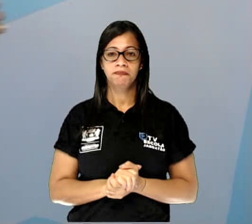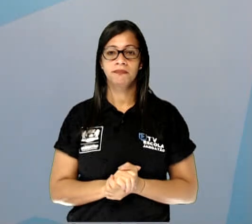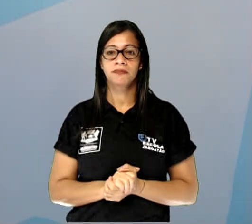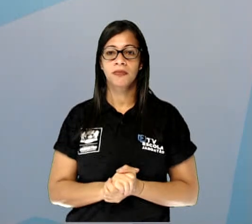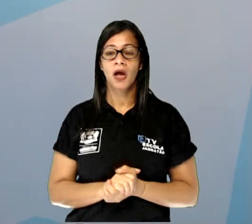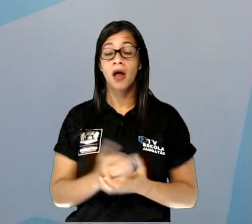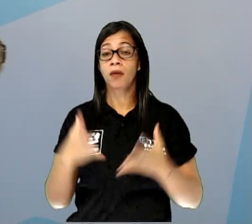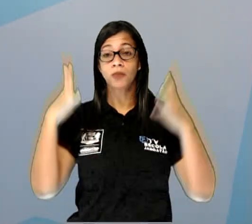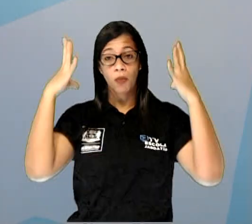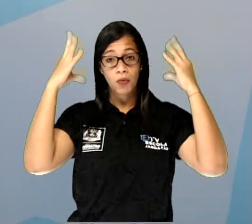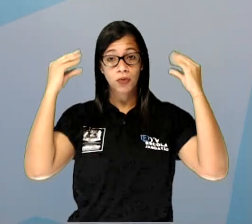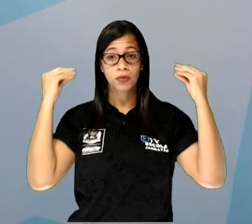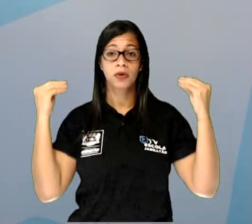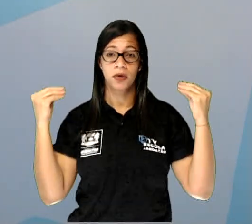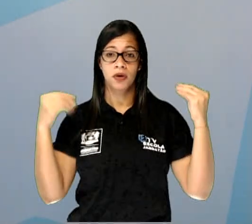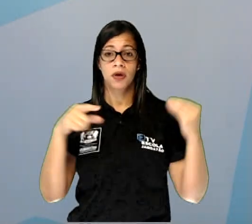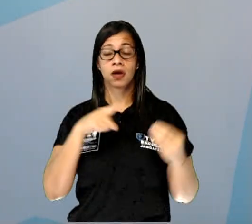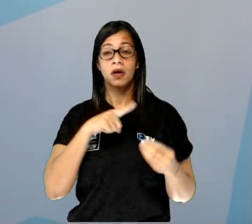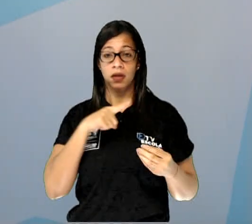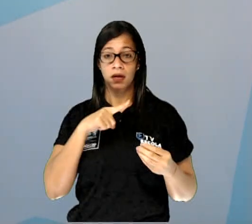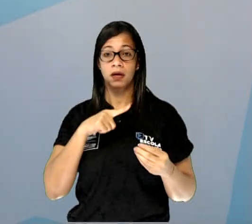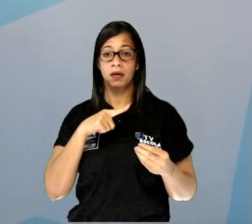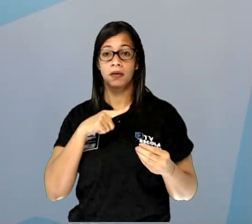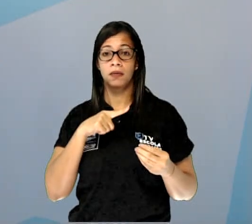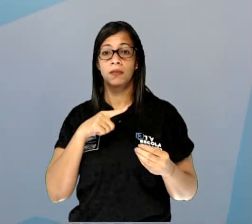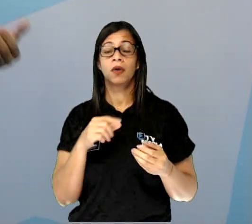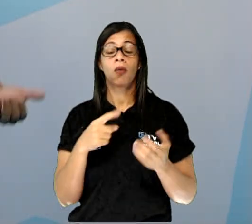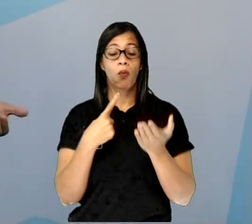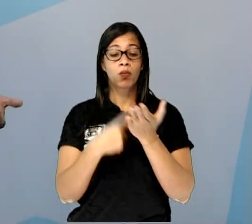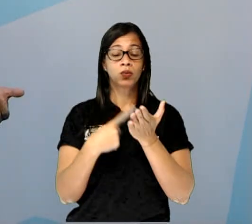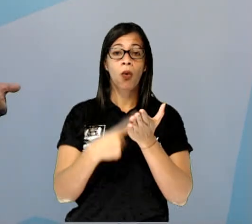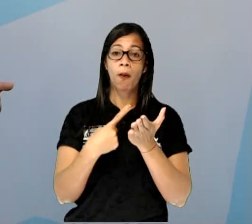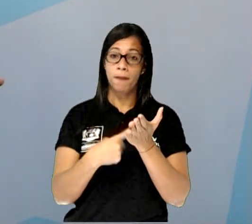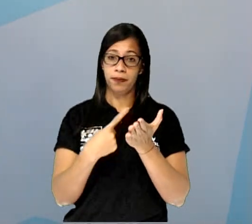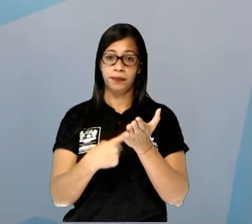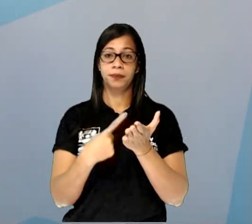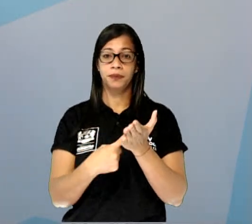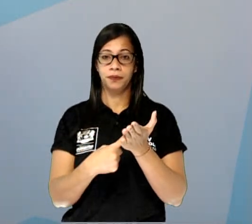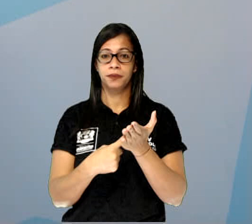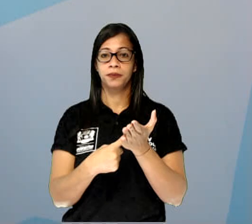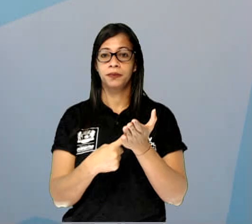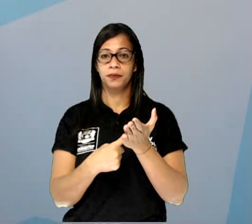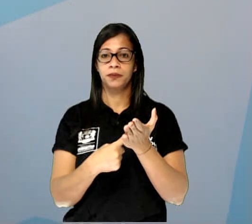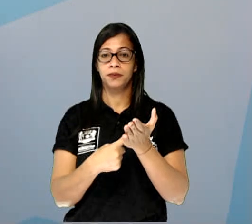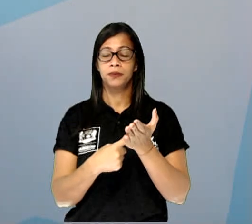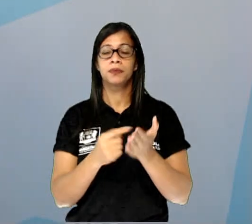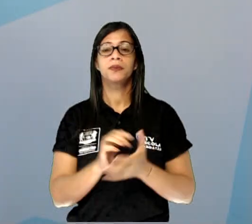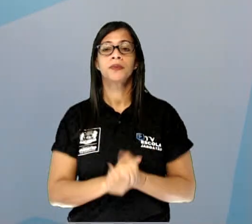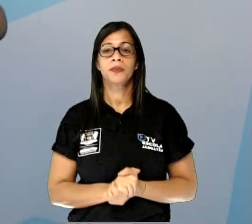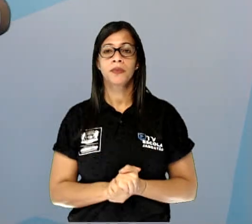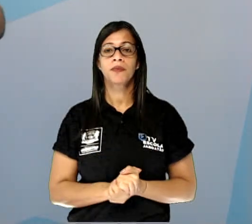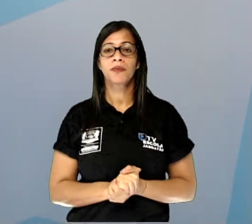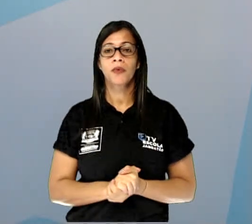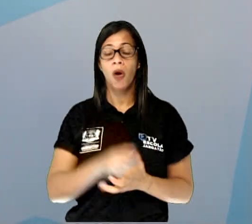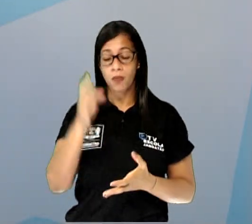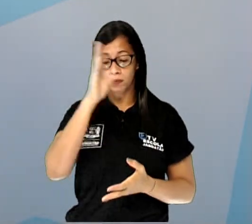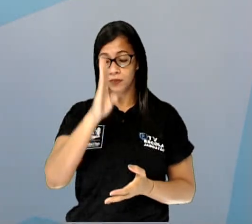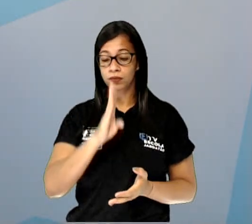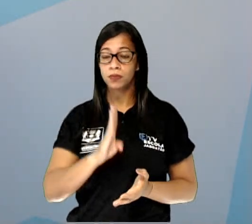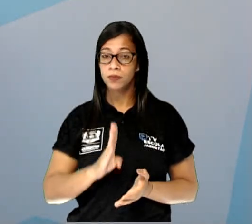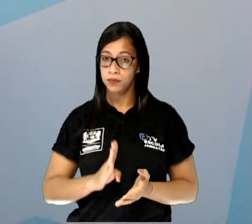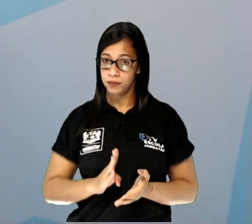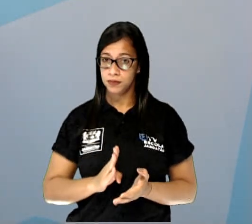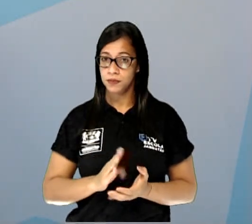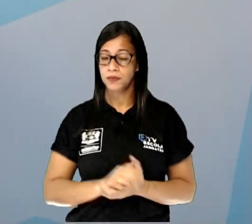tinham uma aliança, um acordo, empréstimos de holandeses financiaram os engenhos no Brasil, a gente teve então